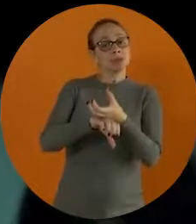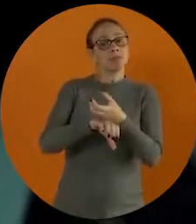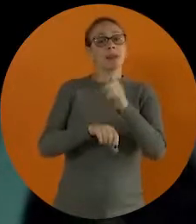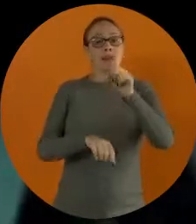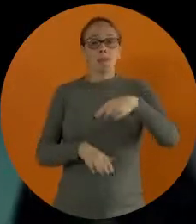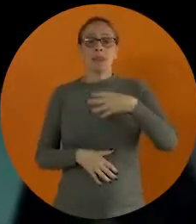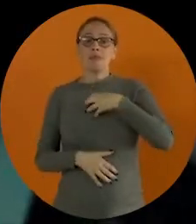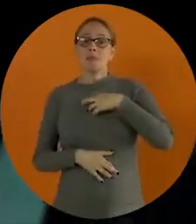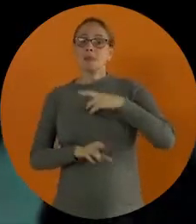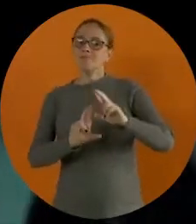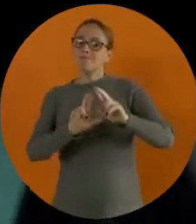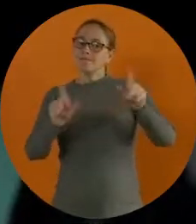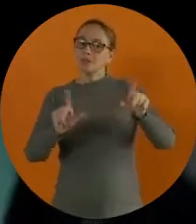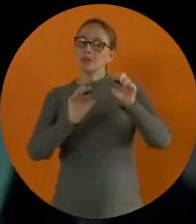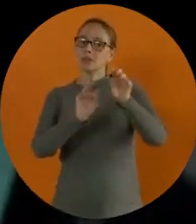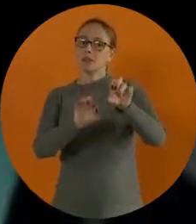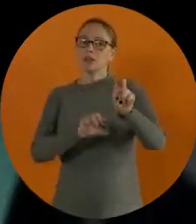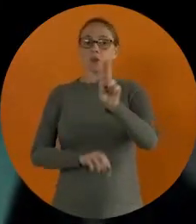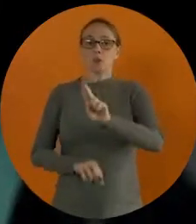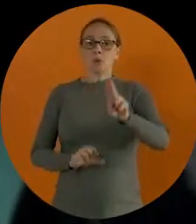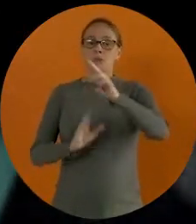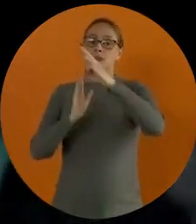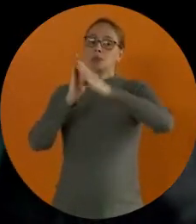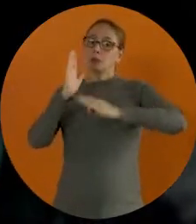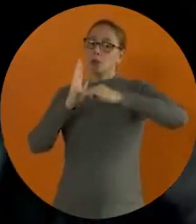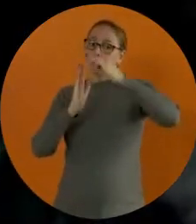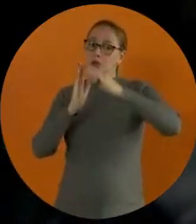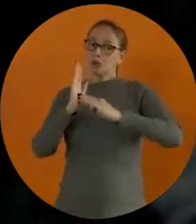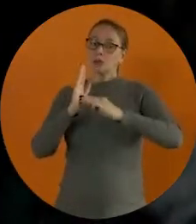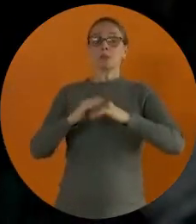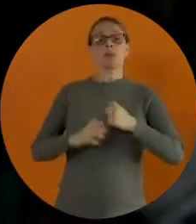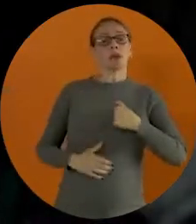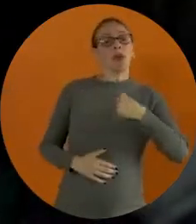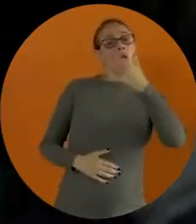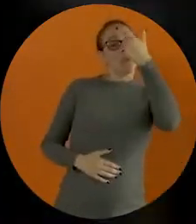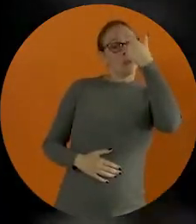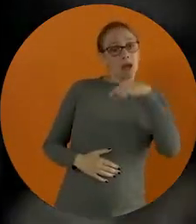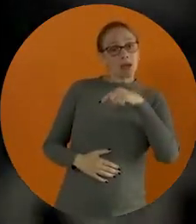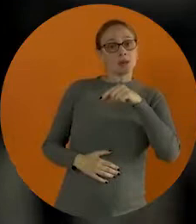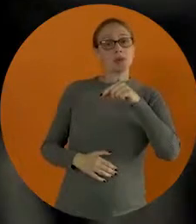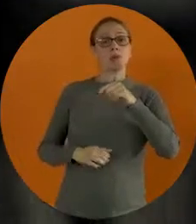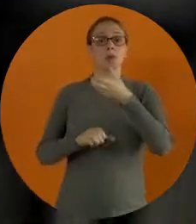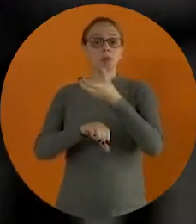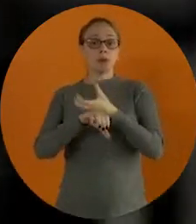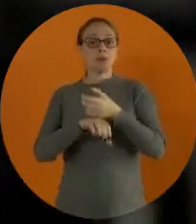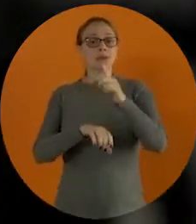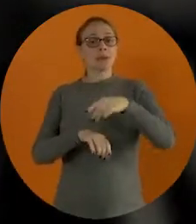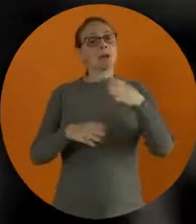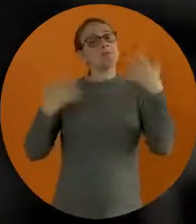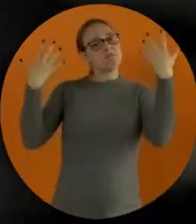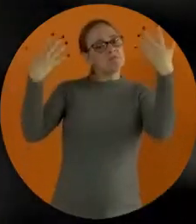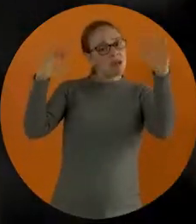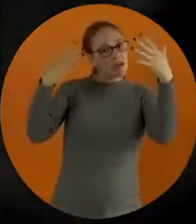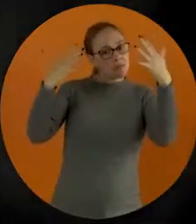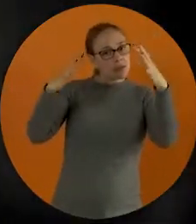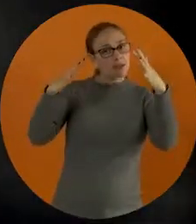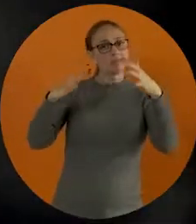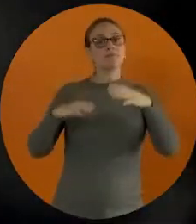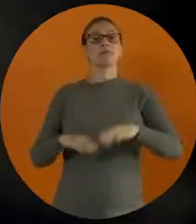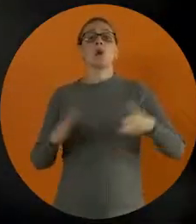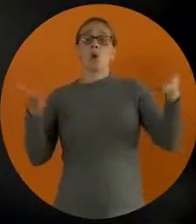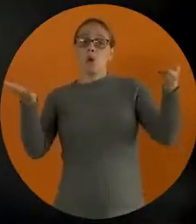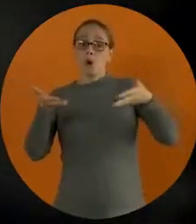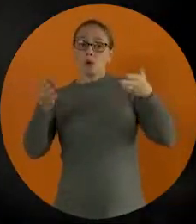né? Essa forma diferenciada do ensino, utilizando as metodologias ativas. Acho assim que a Urcamp está de parabéns. Acho que